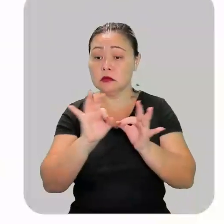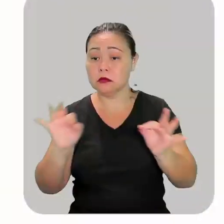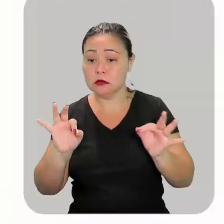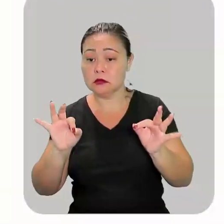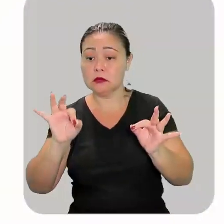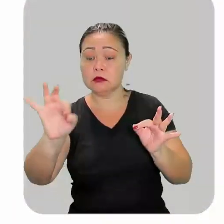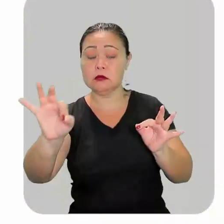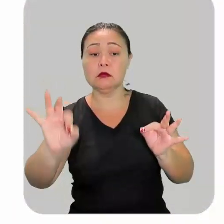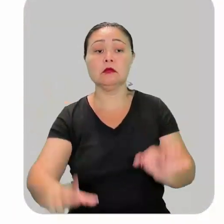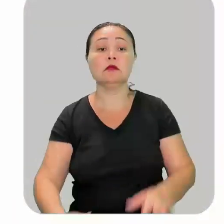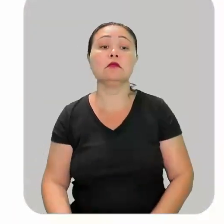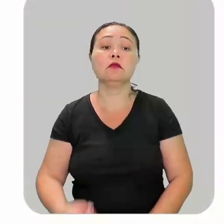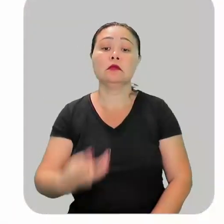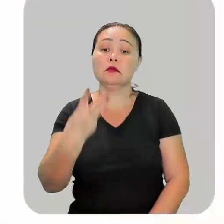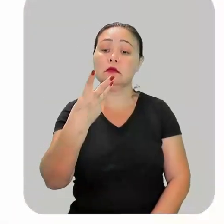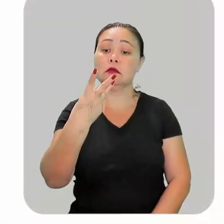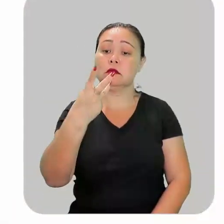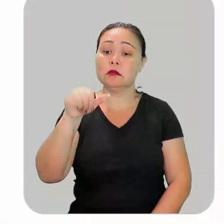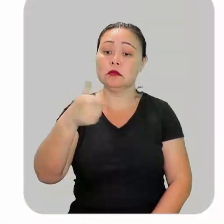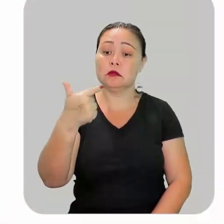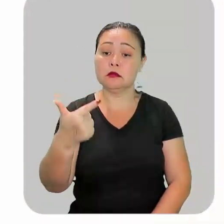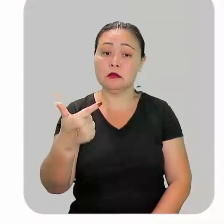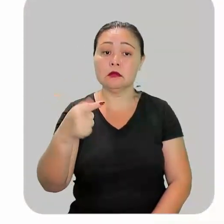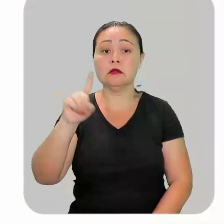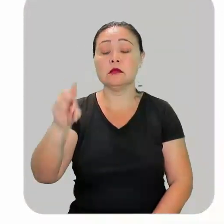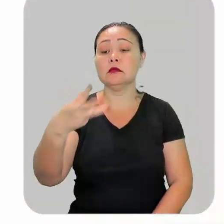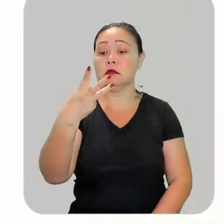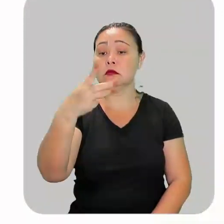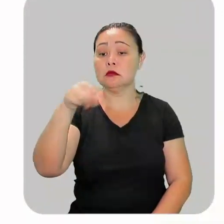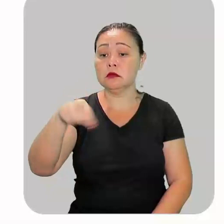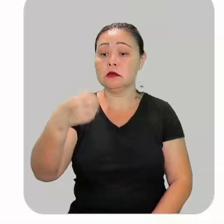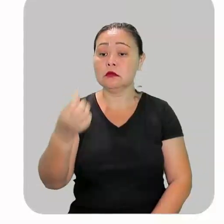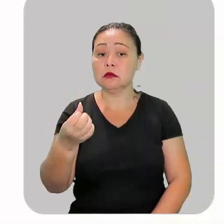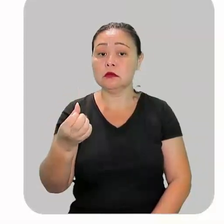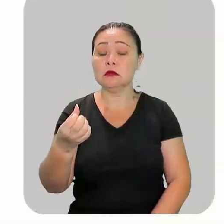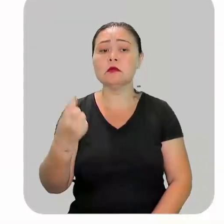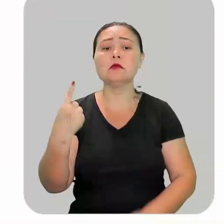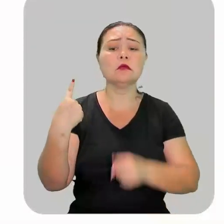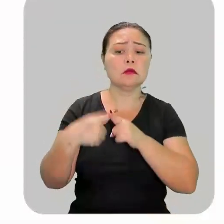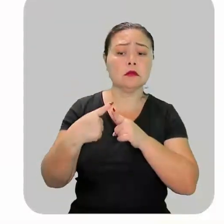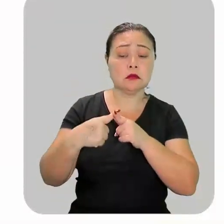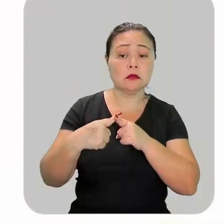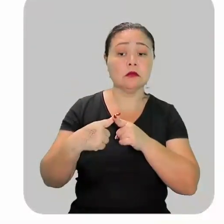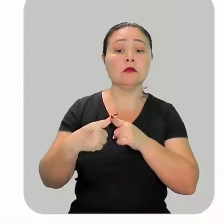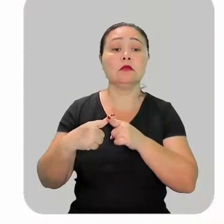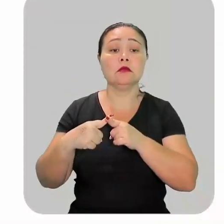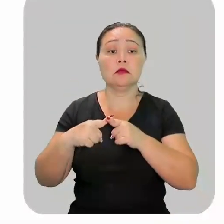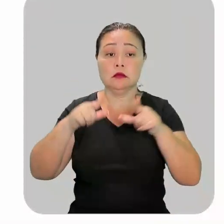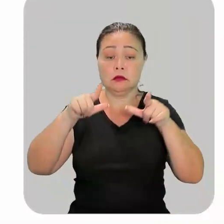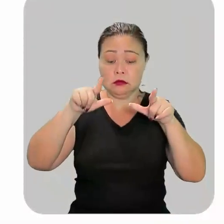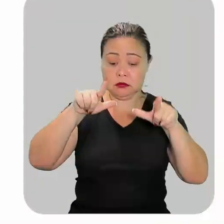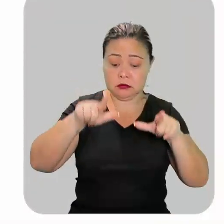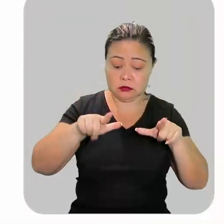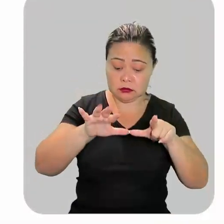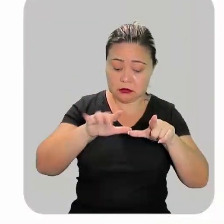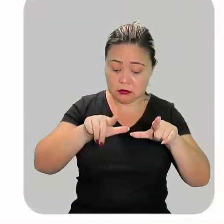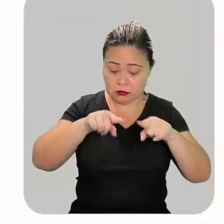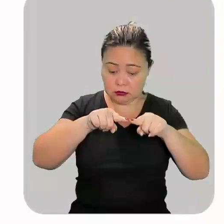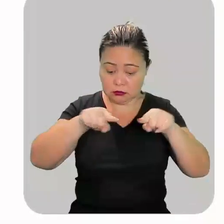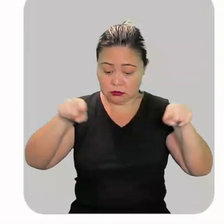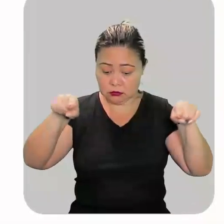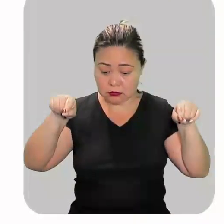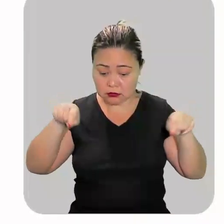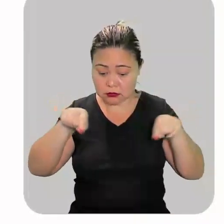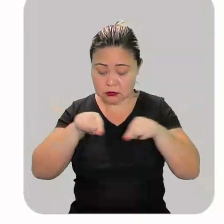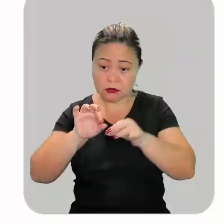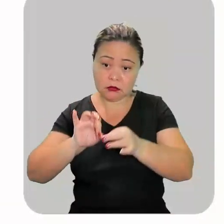vamos lá. 3,2 por 3,6. Ah, por quê? Porque é uma peça retangular, a gente faz